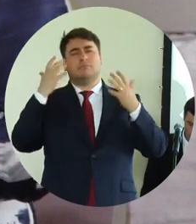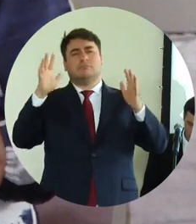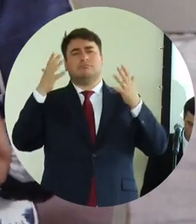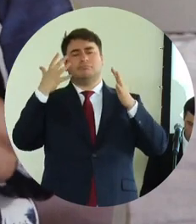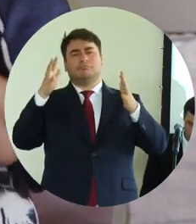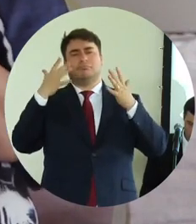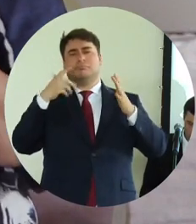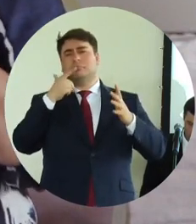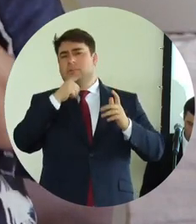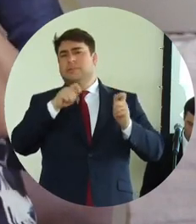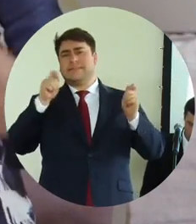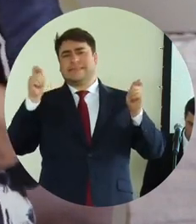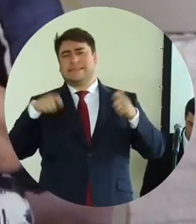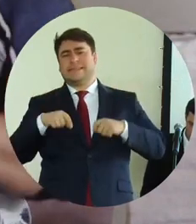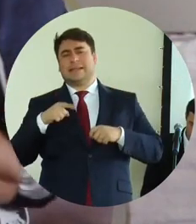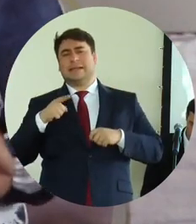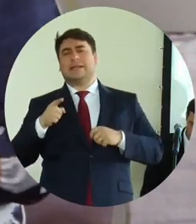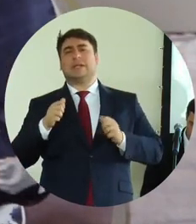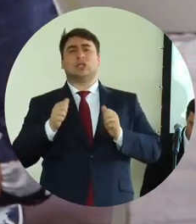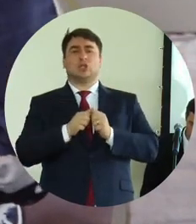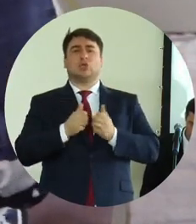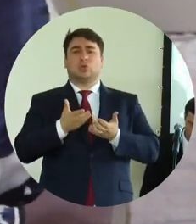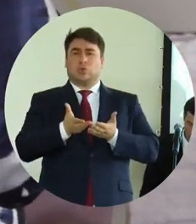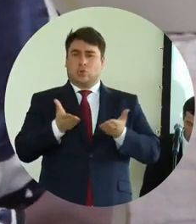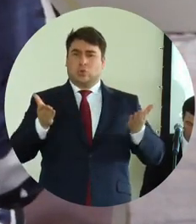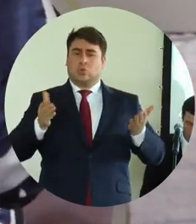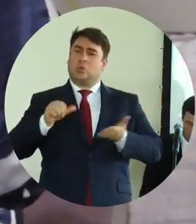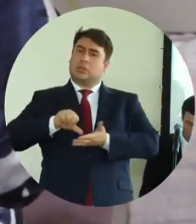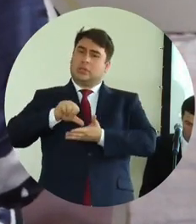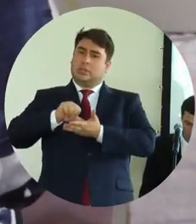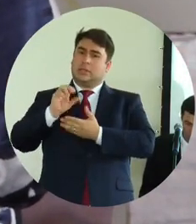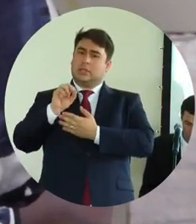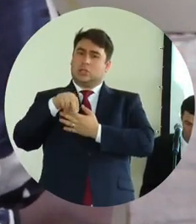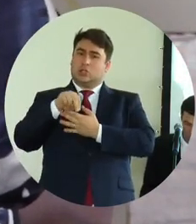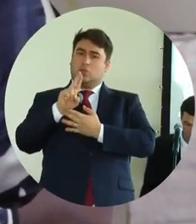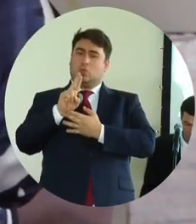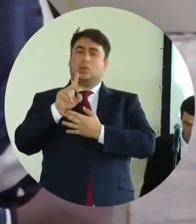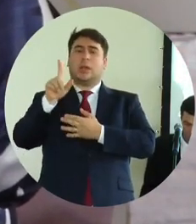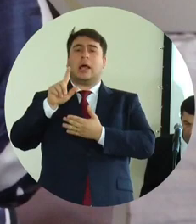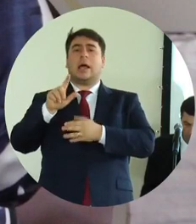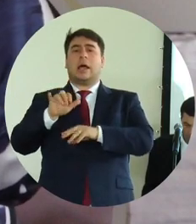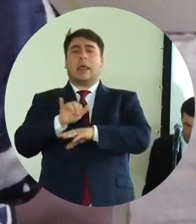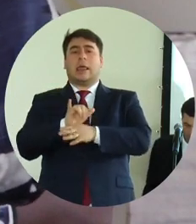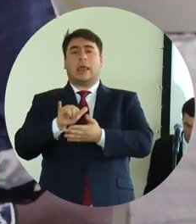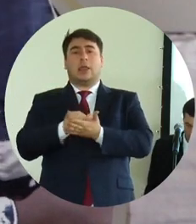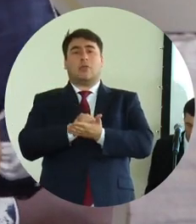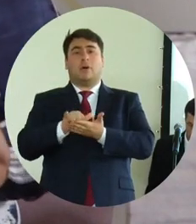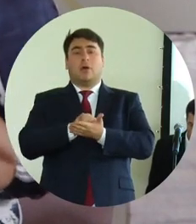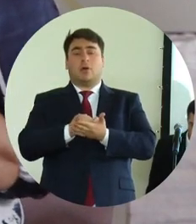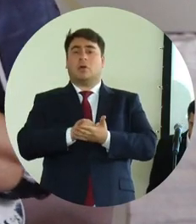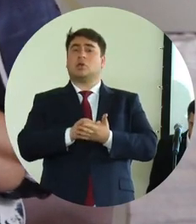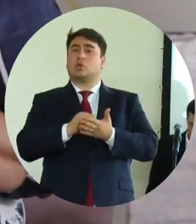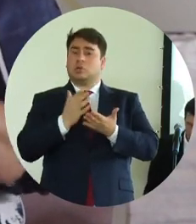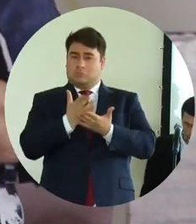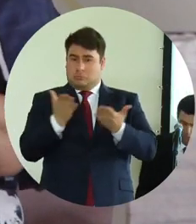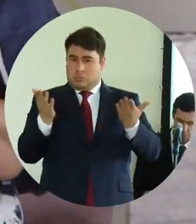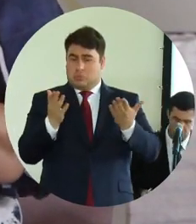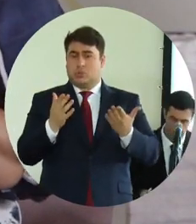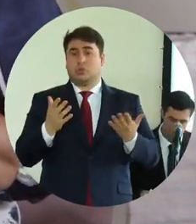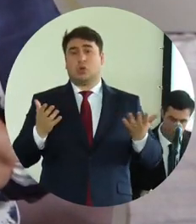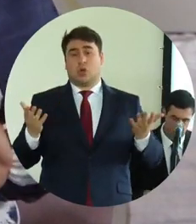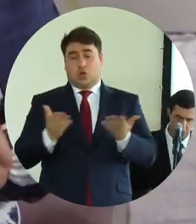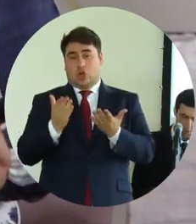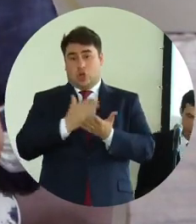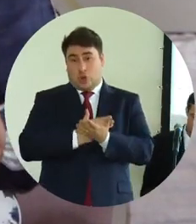e merecida festa aos senhores na sede da ONU em Nova York. Conto com vocês. Vamos